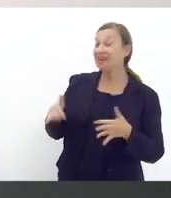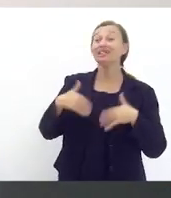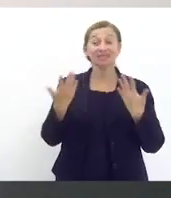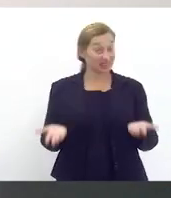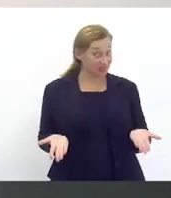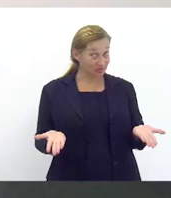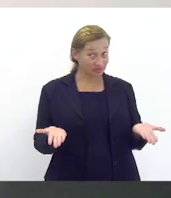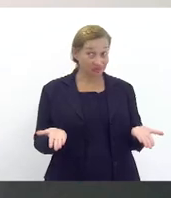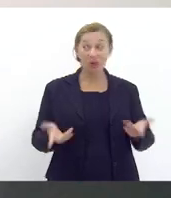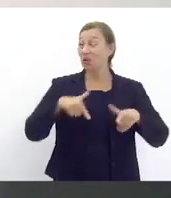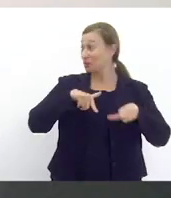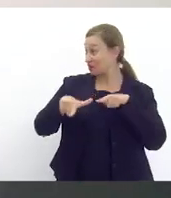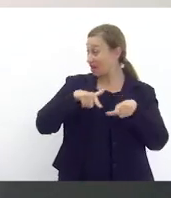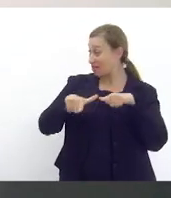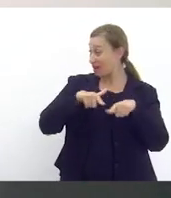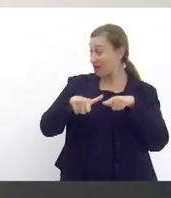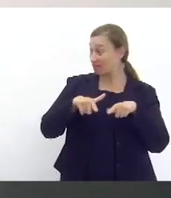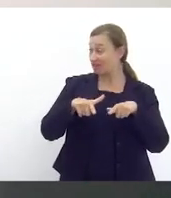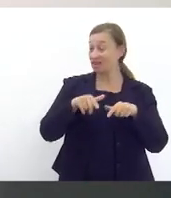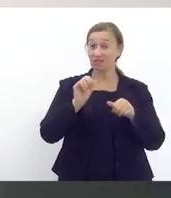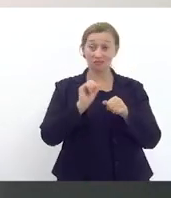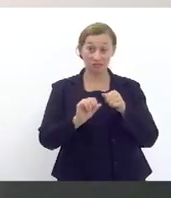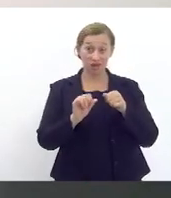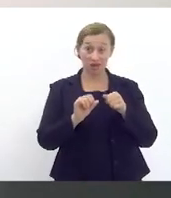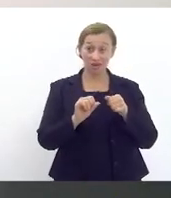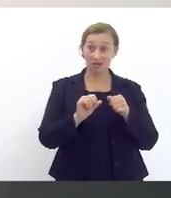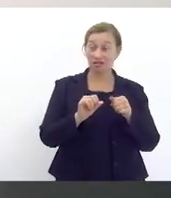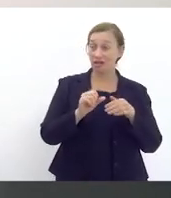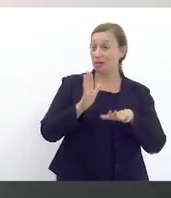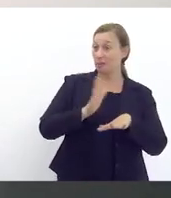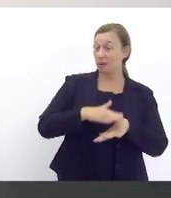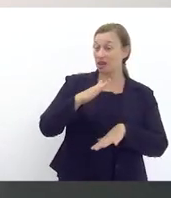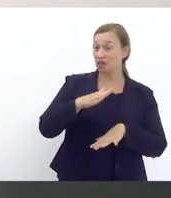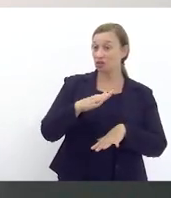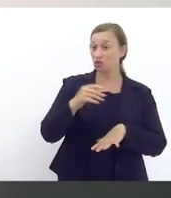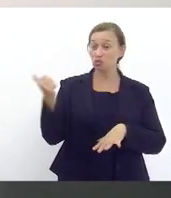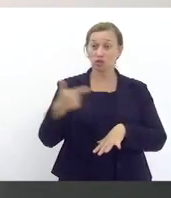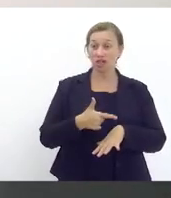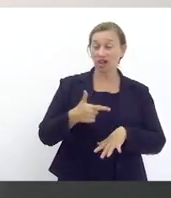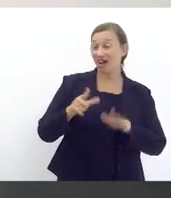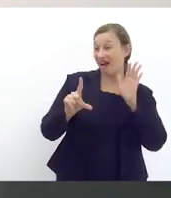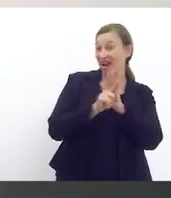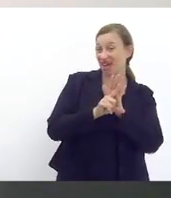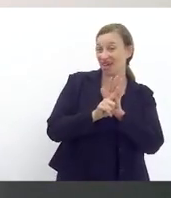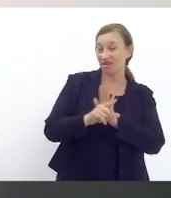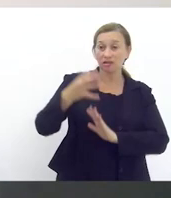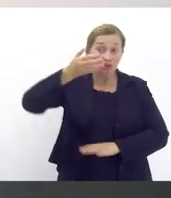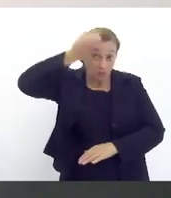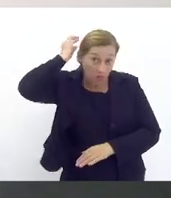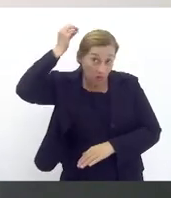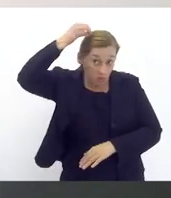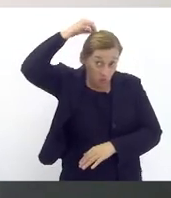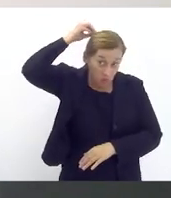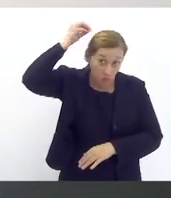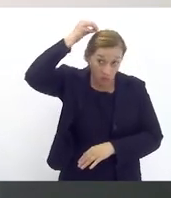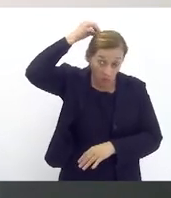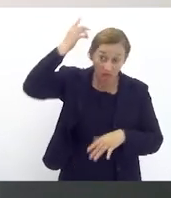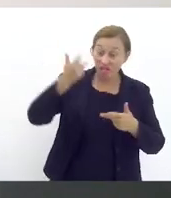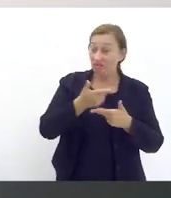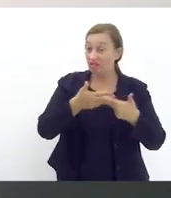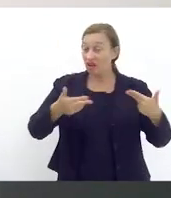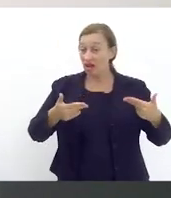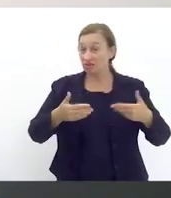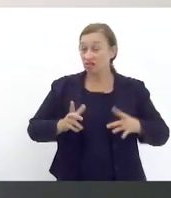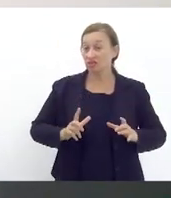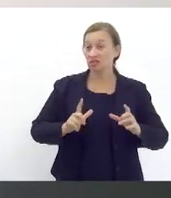assim o trabalho tá sendo feito para muito além do que a Paulo Gustavo o ministério da cultura tá atento a tantas outras frentes